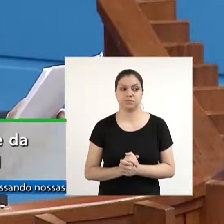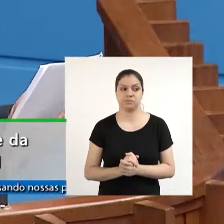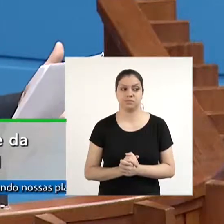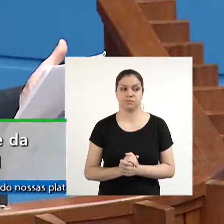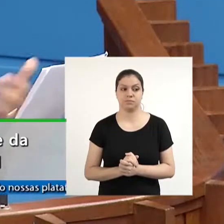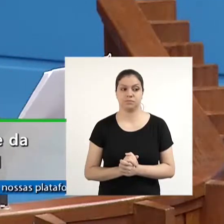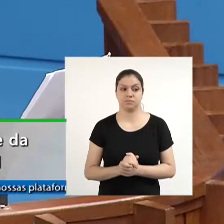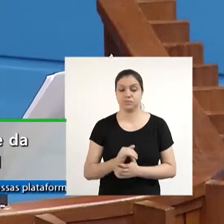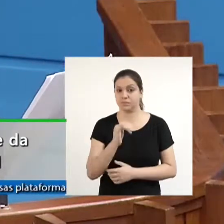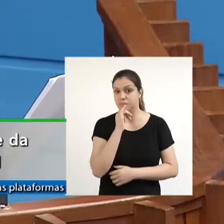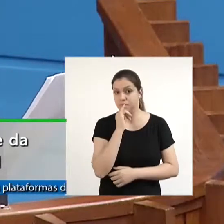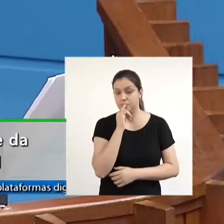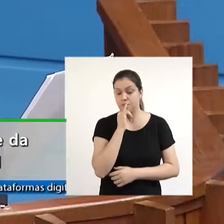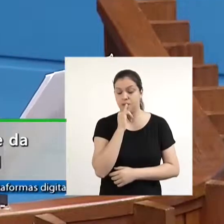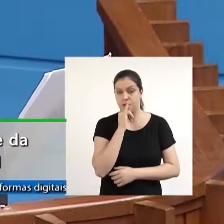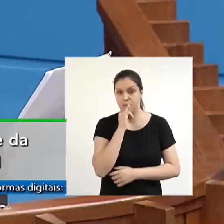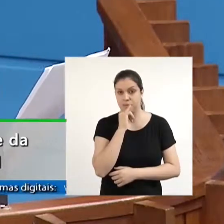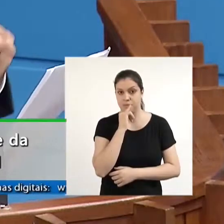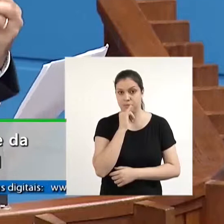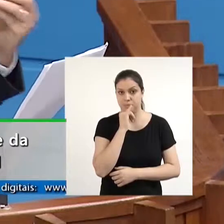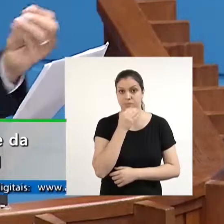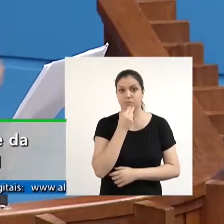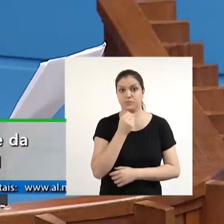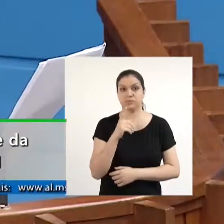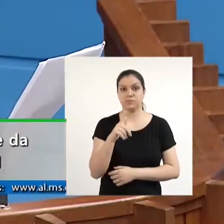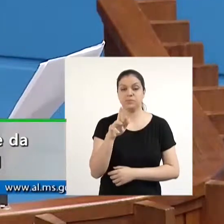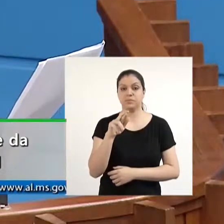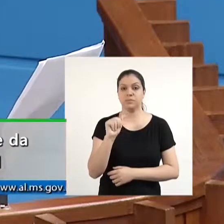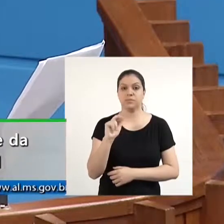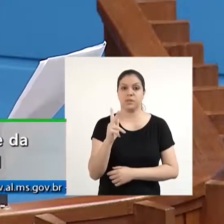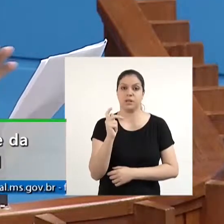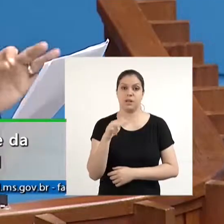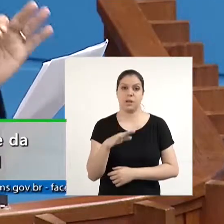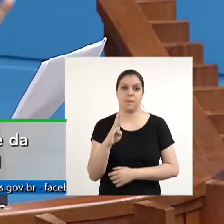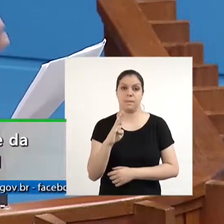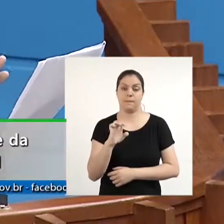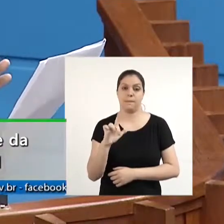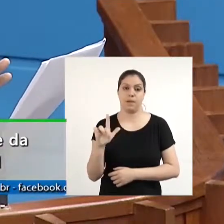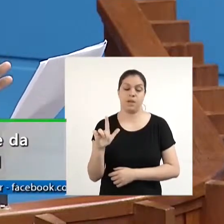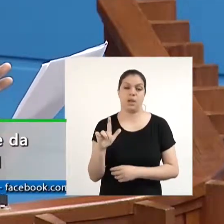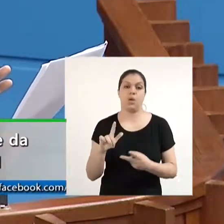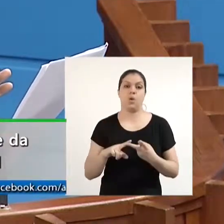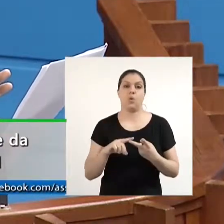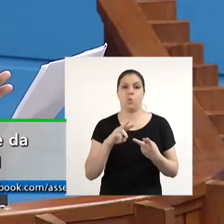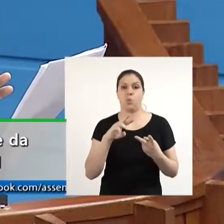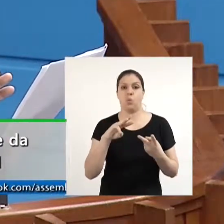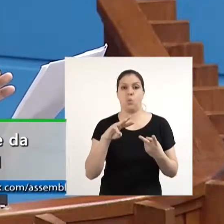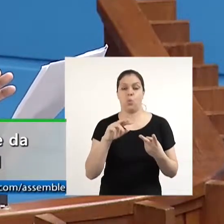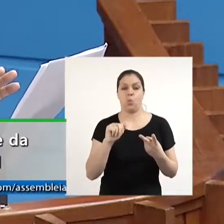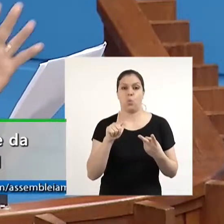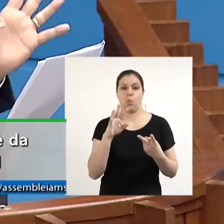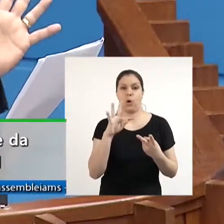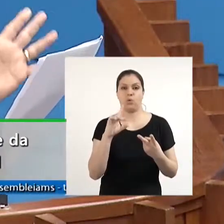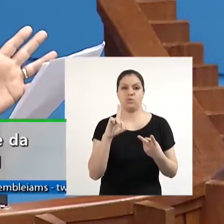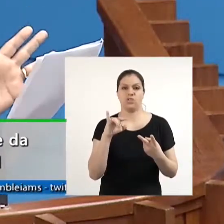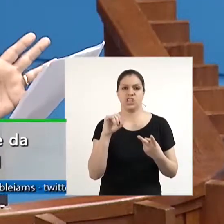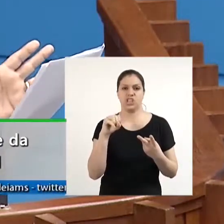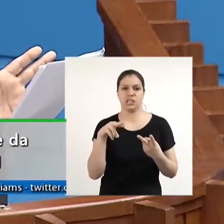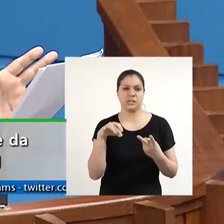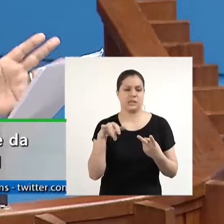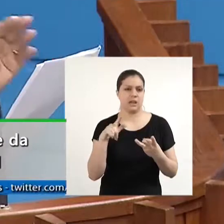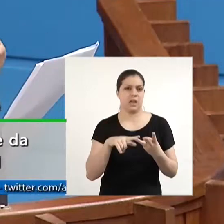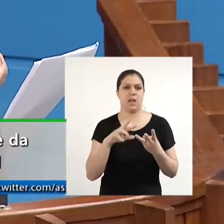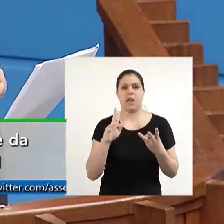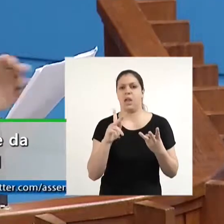como Graham Bell, Walt Disney, Henry Ford e tantos